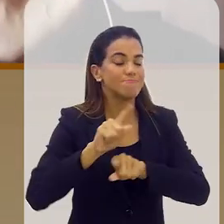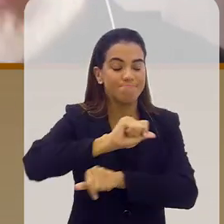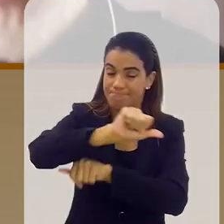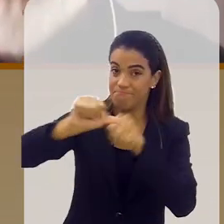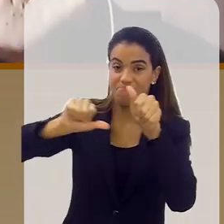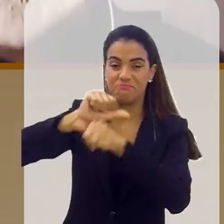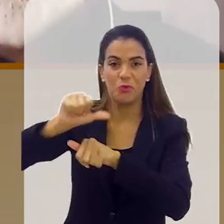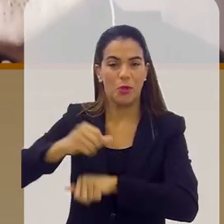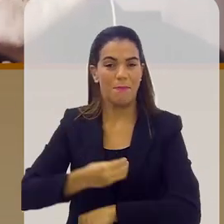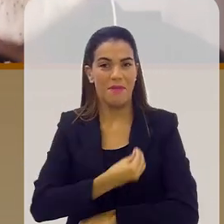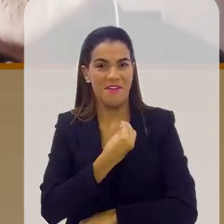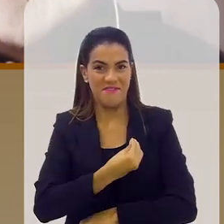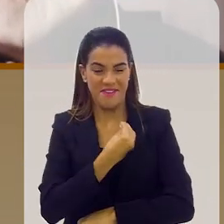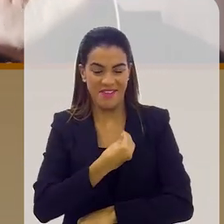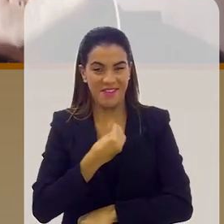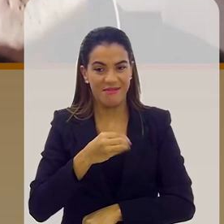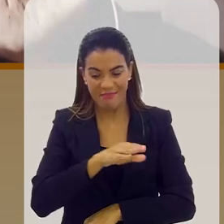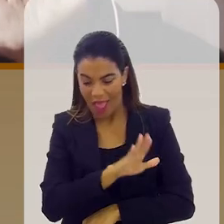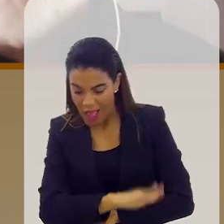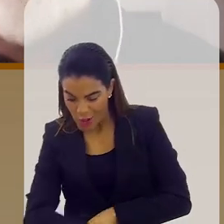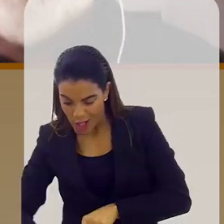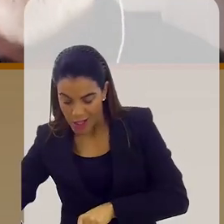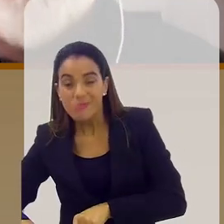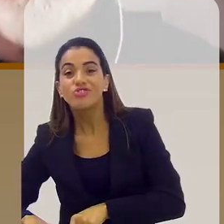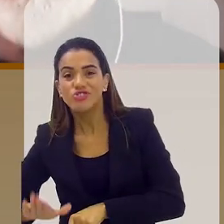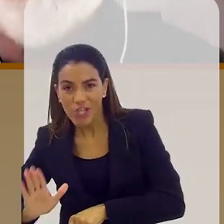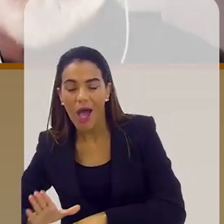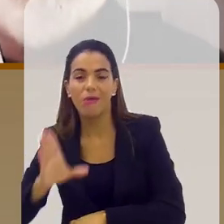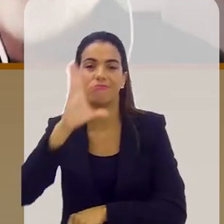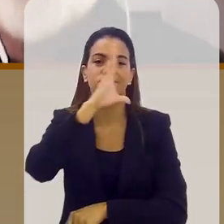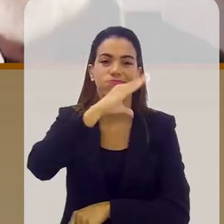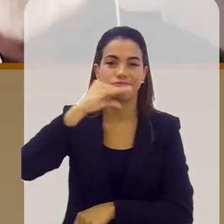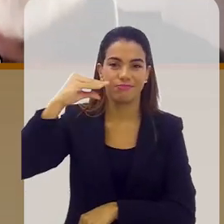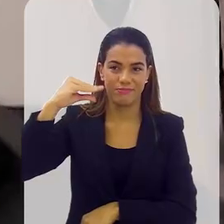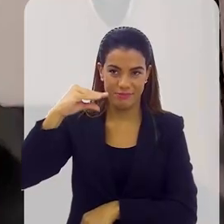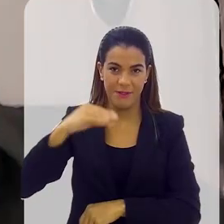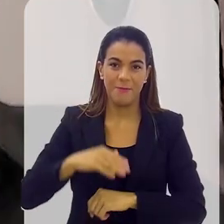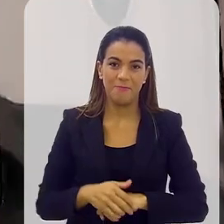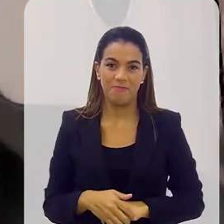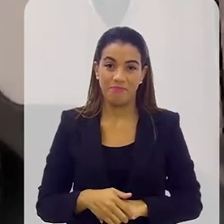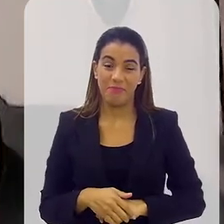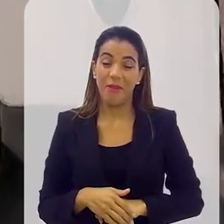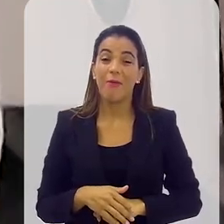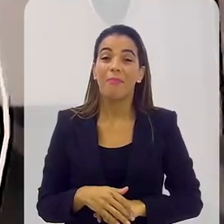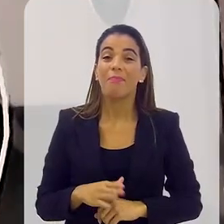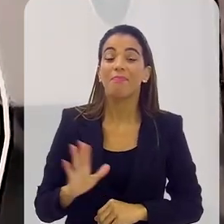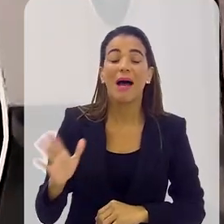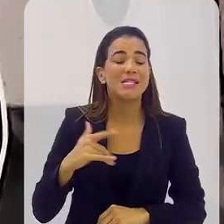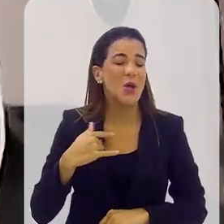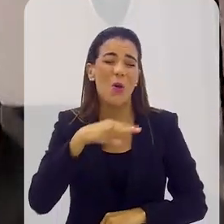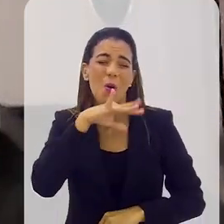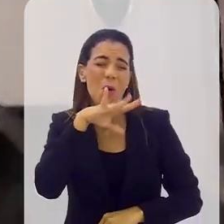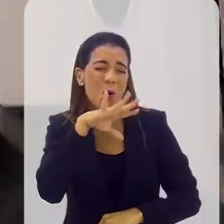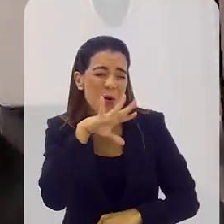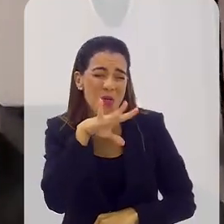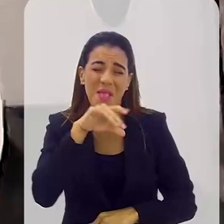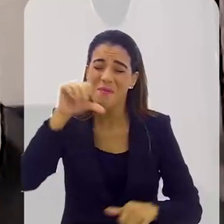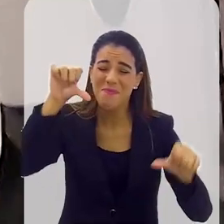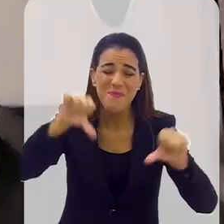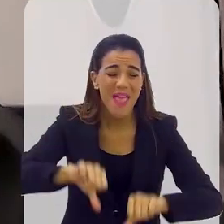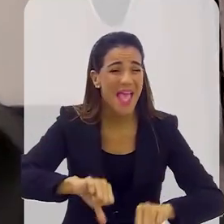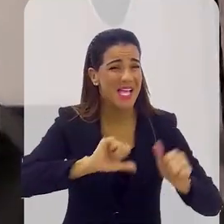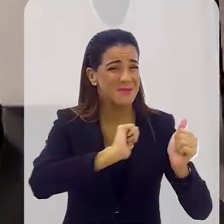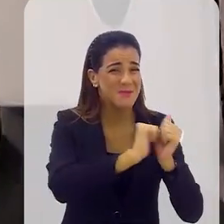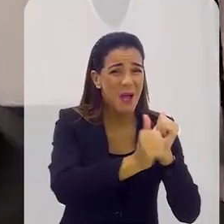grande virada, assim, na minha passagem da infância para a adolescência, né? Embora eu seja ruim em todos os esportes. Por não ter